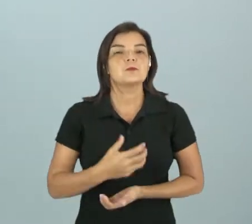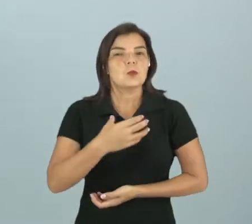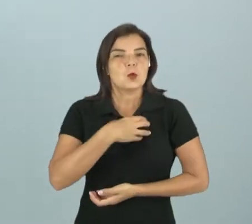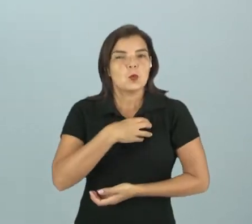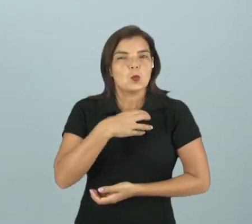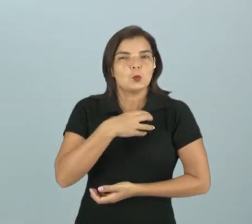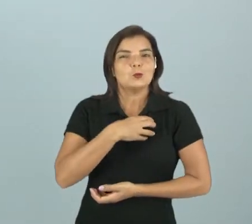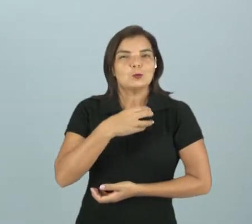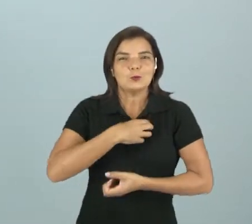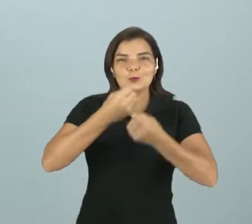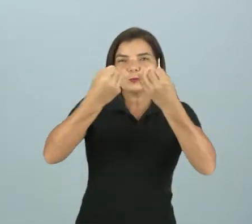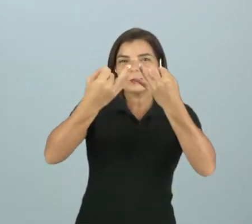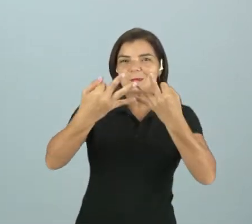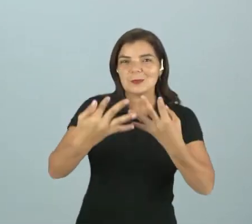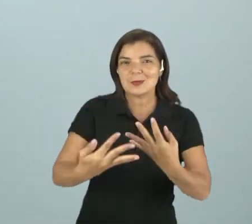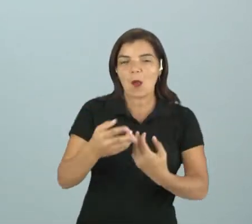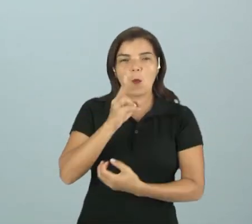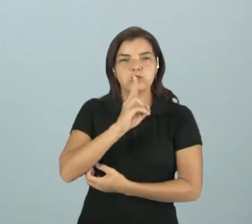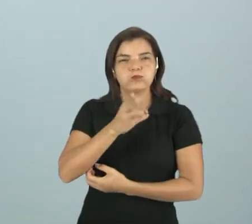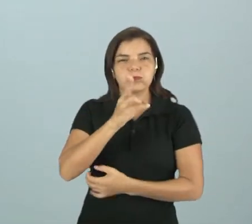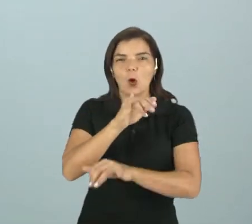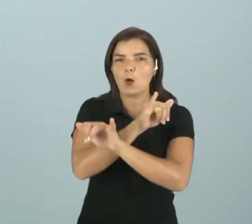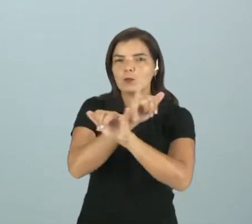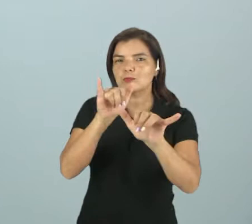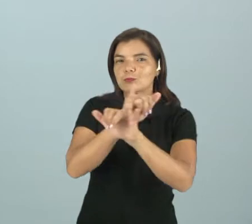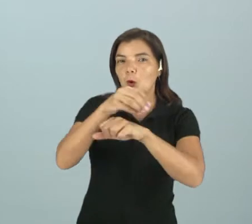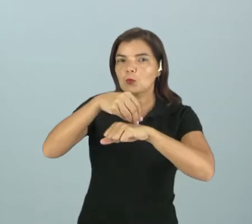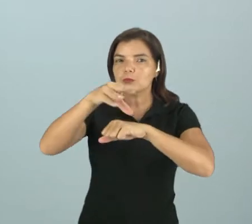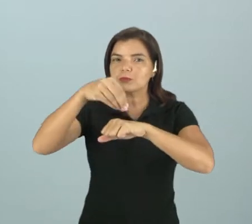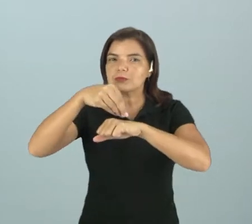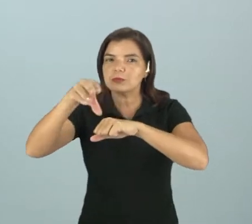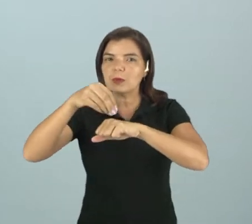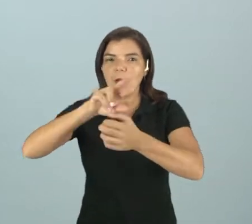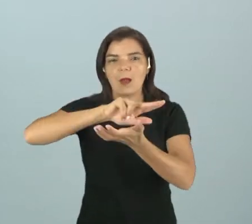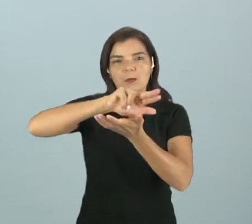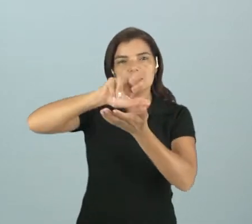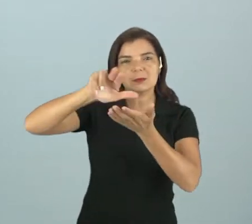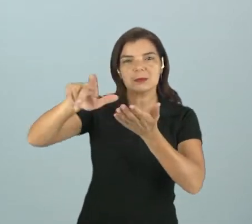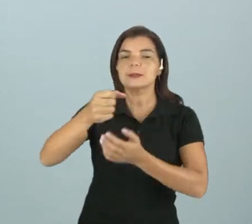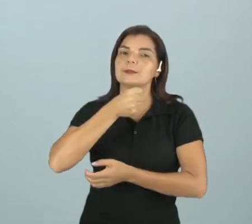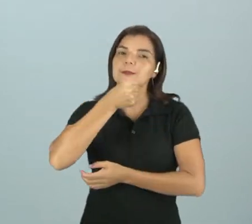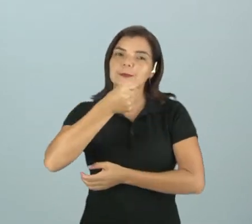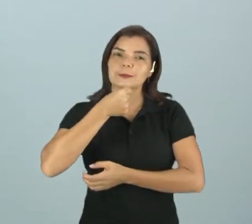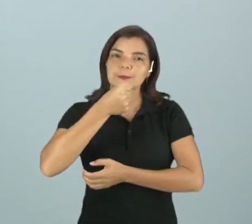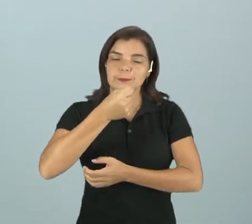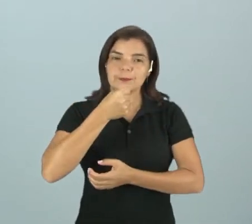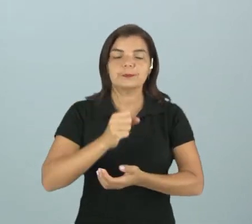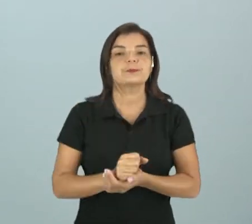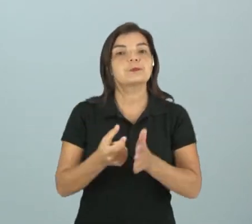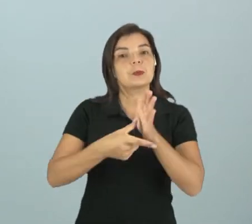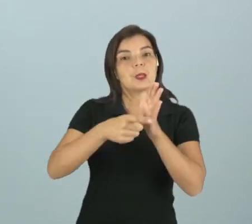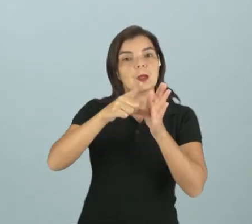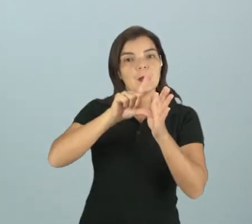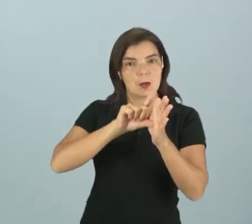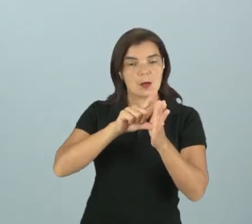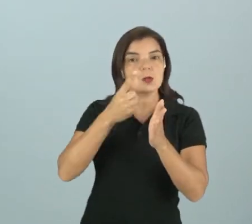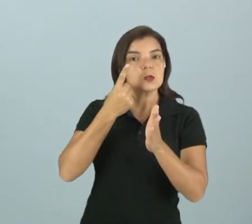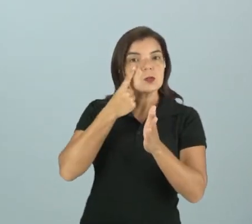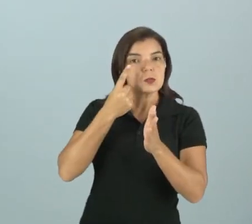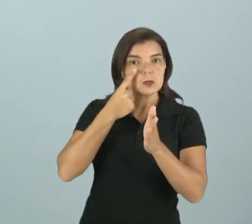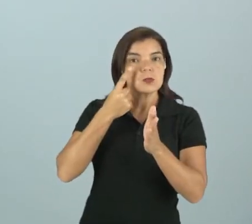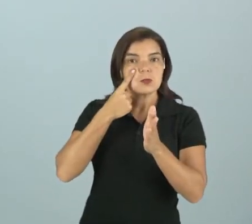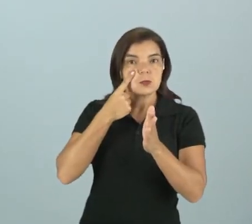tratamento dado a uma mesma informação veiculada em diferentes reportagens. Antes de a gente entrar